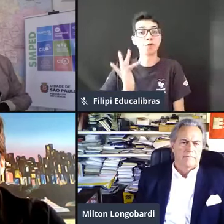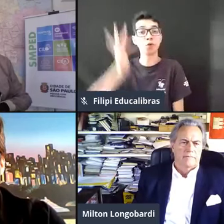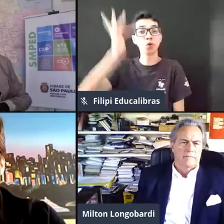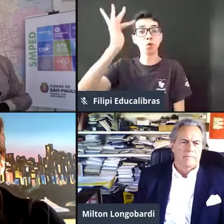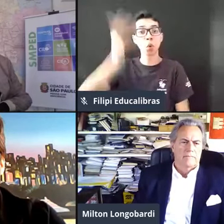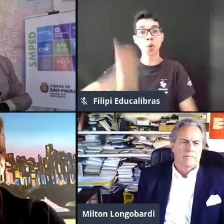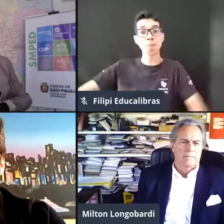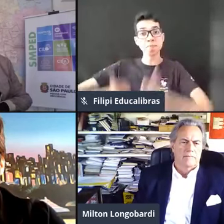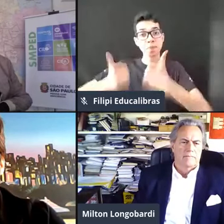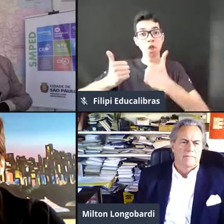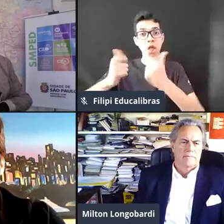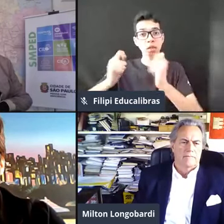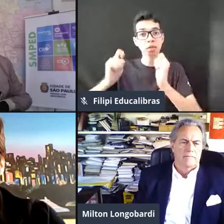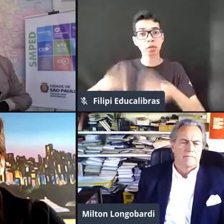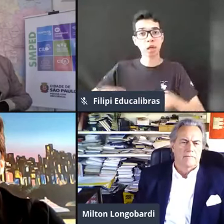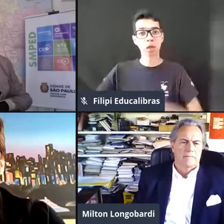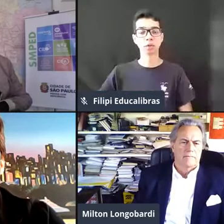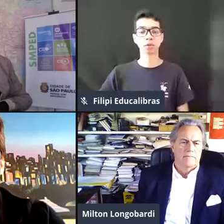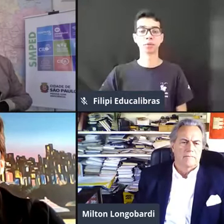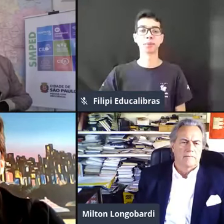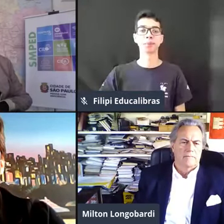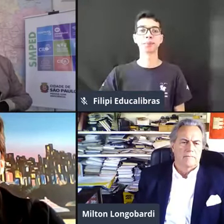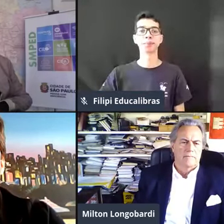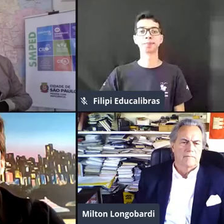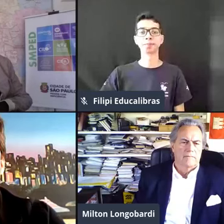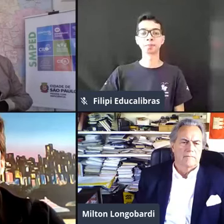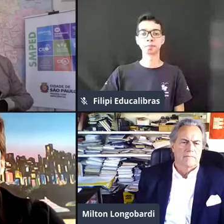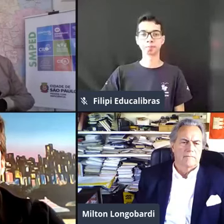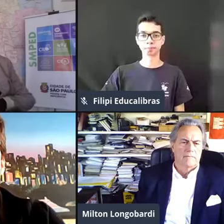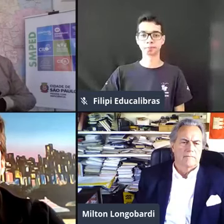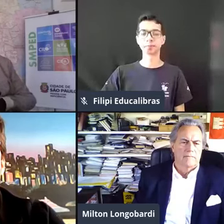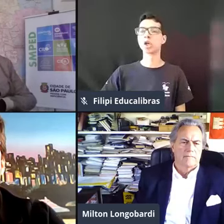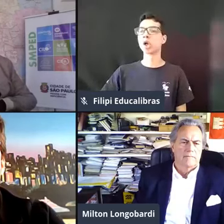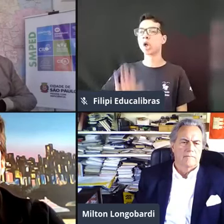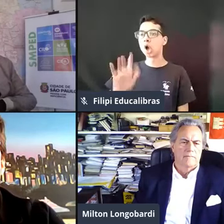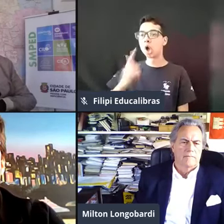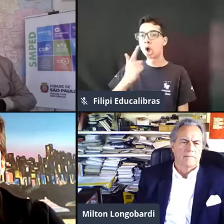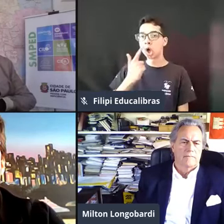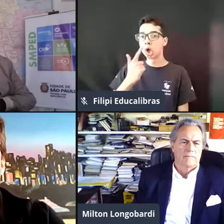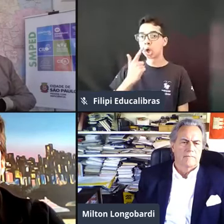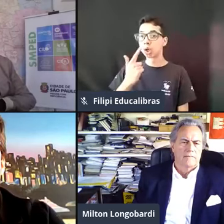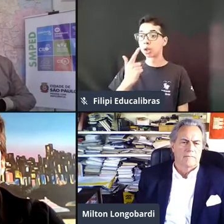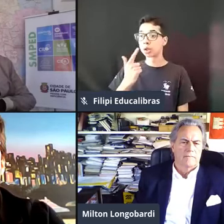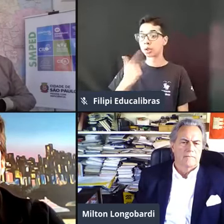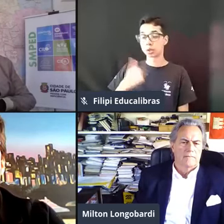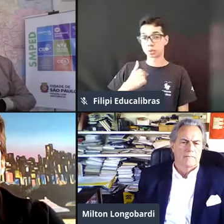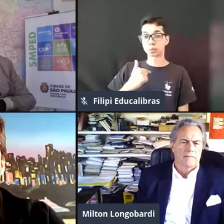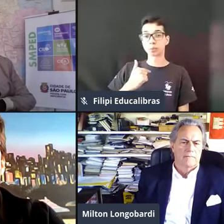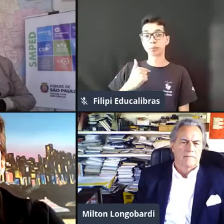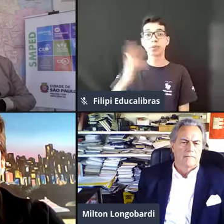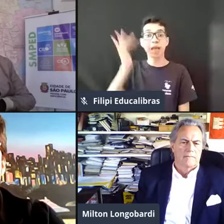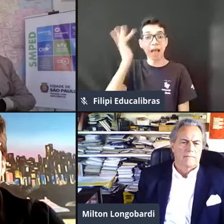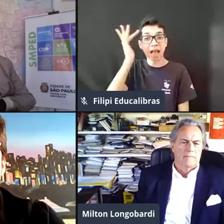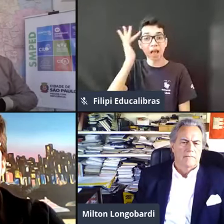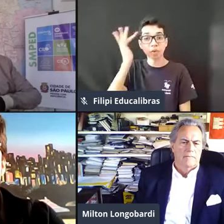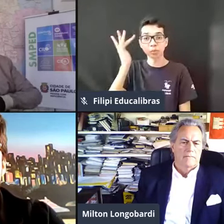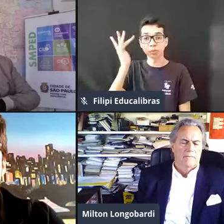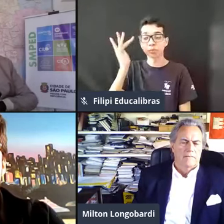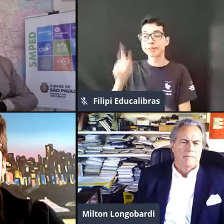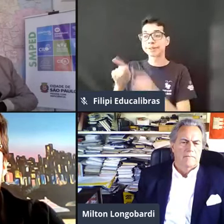Só te interrompendo um pouco rapidamente, mas eu acho muito importante